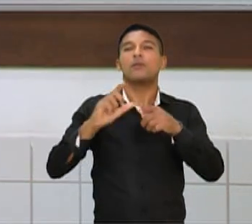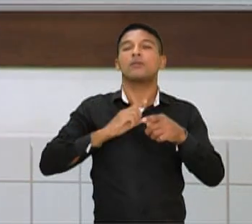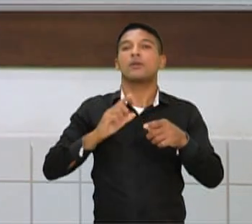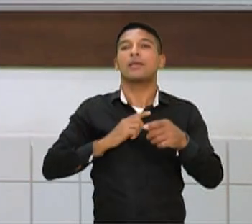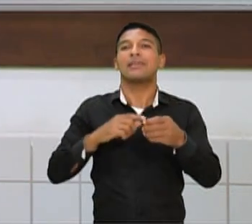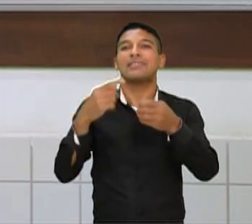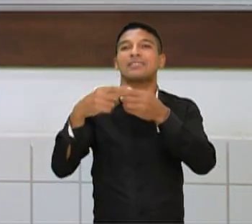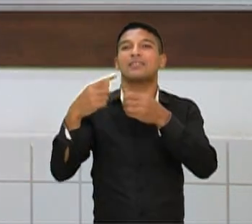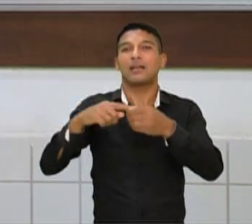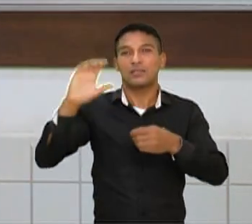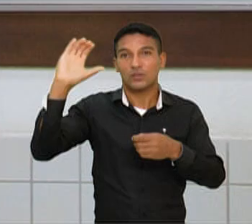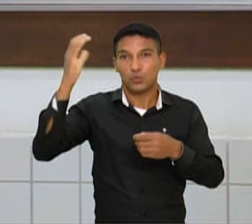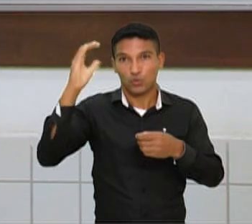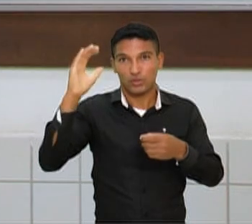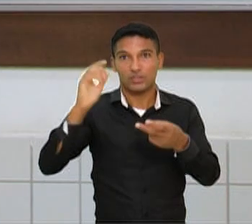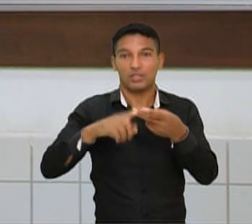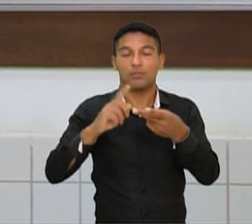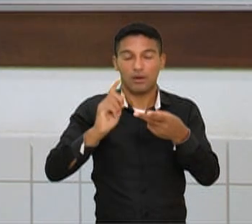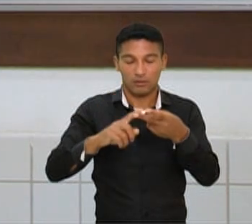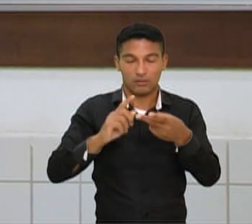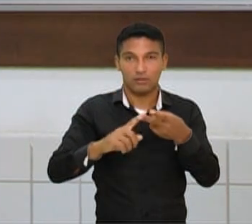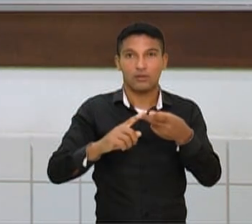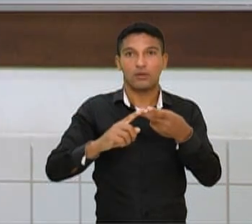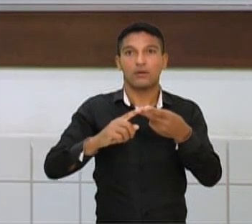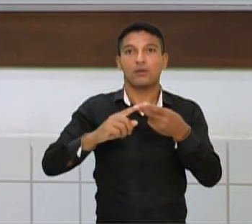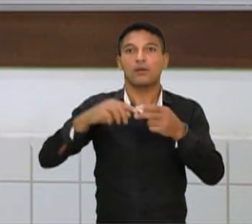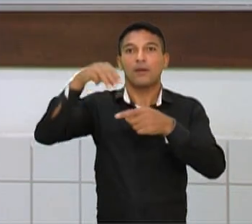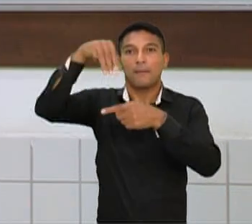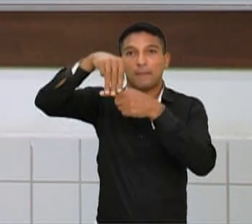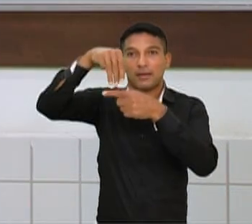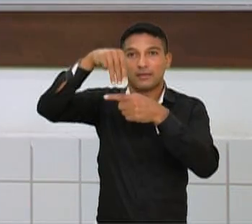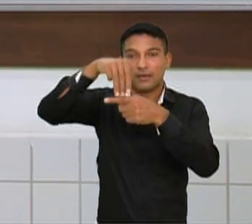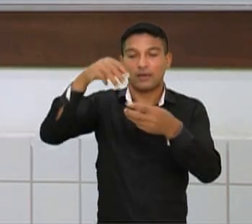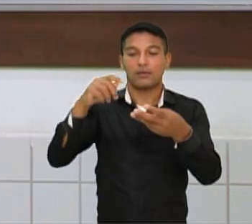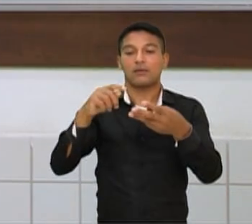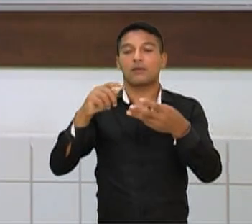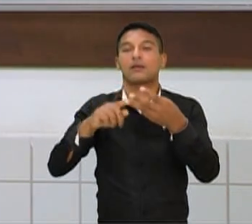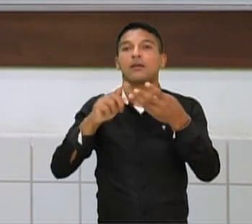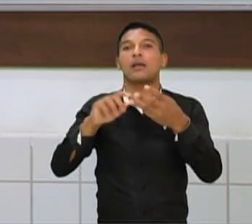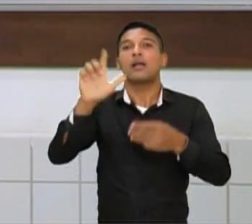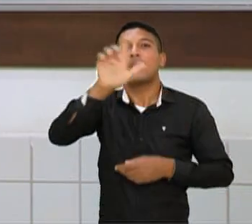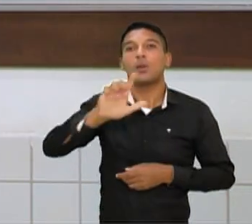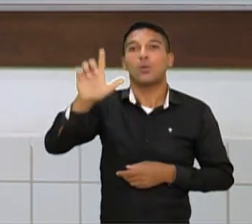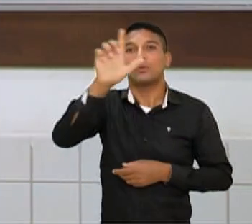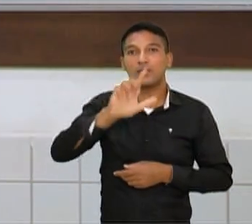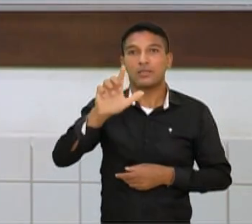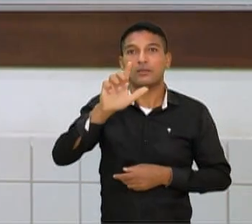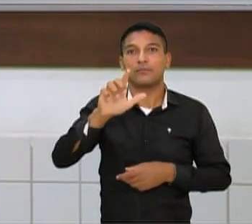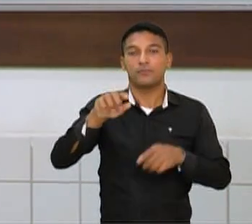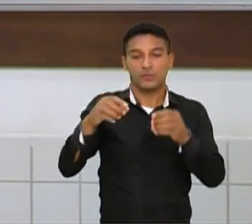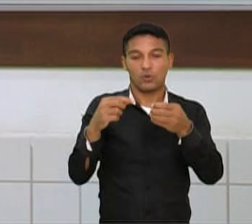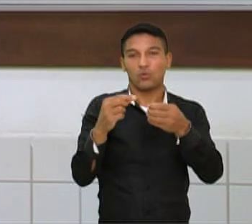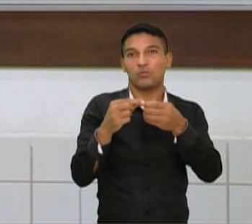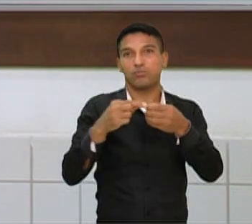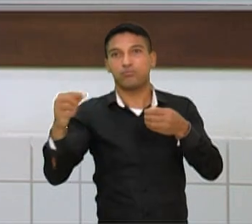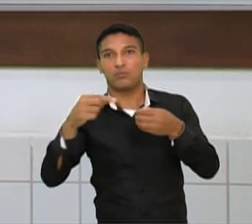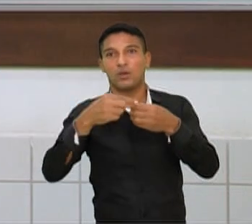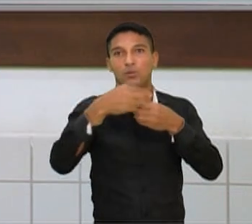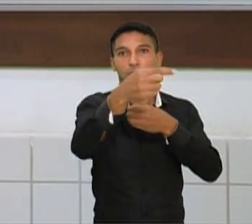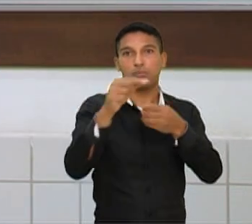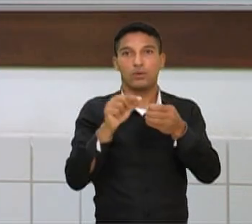Londrina, Maringá e outros polos que vêm crescendo vertiginosamente, como a região do Cianorte, Foz do